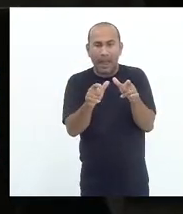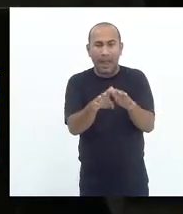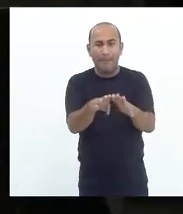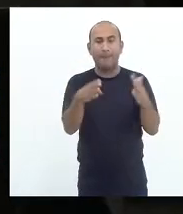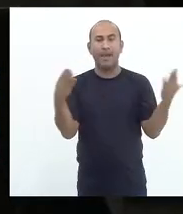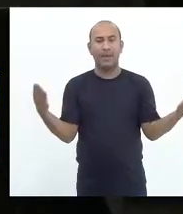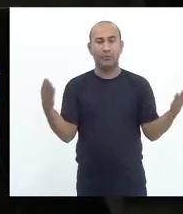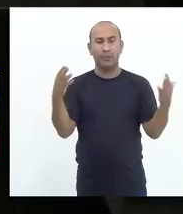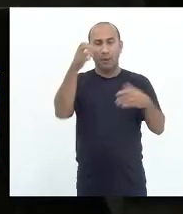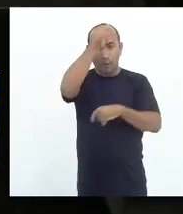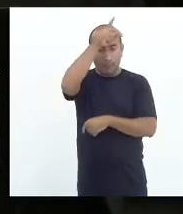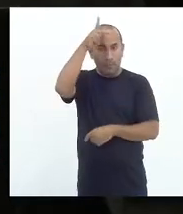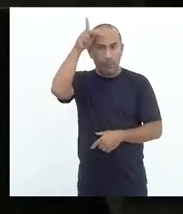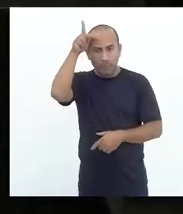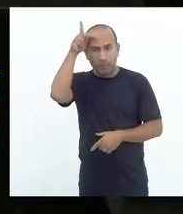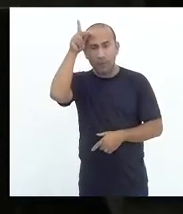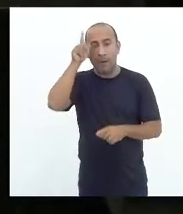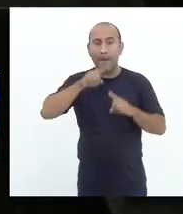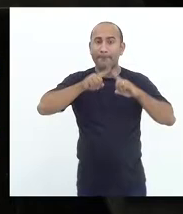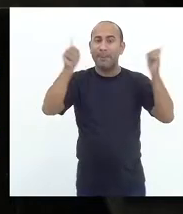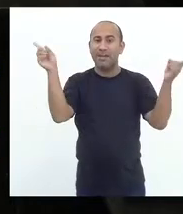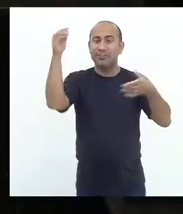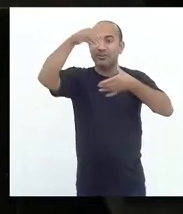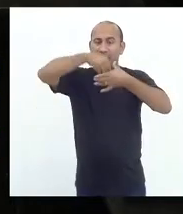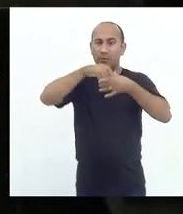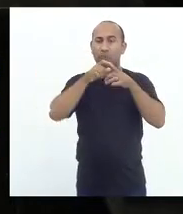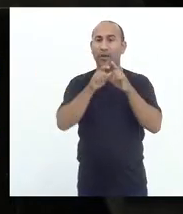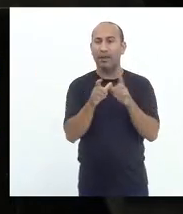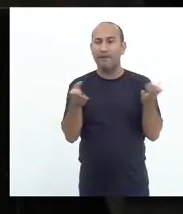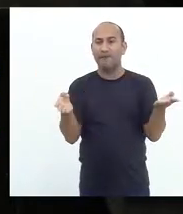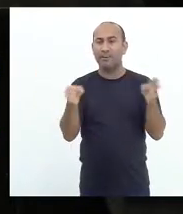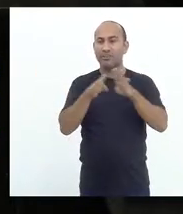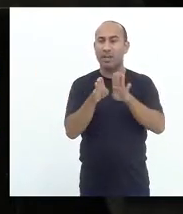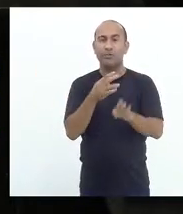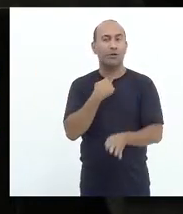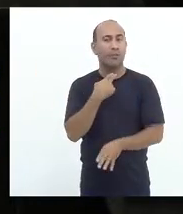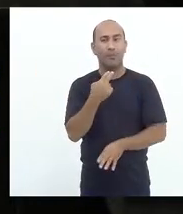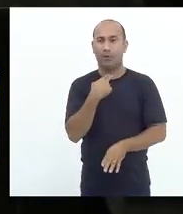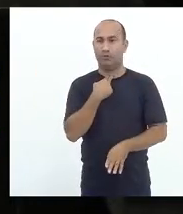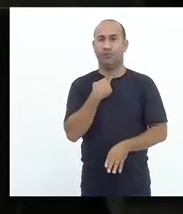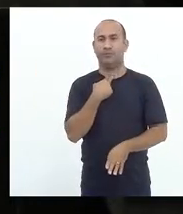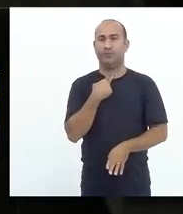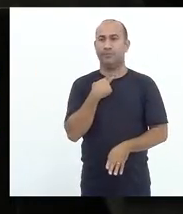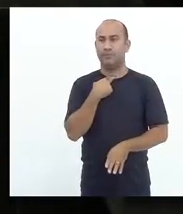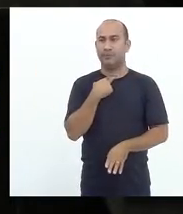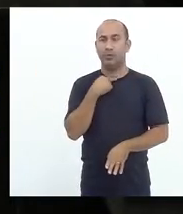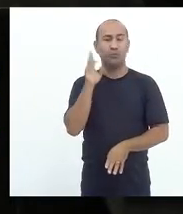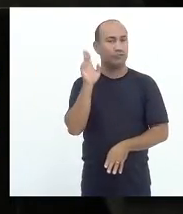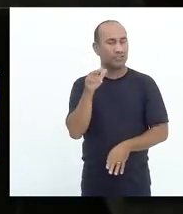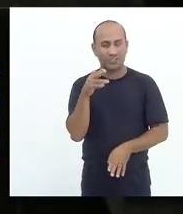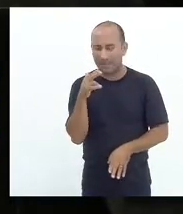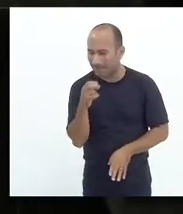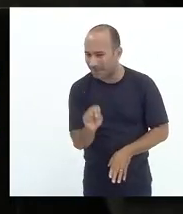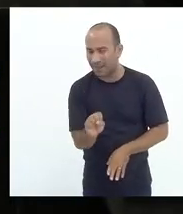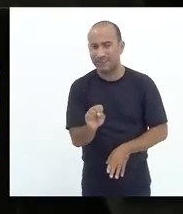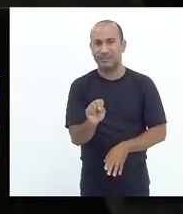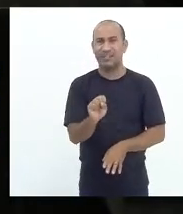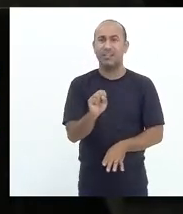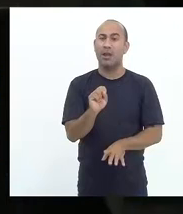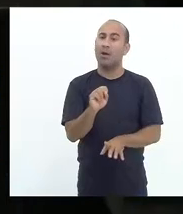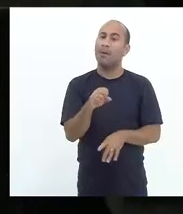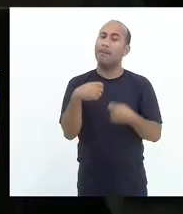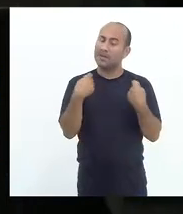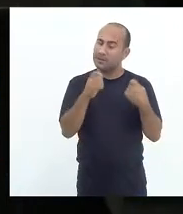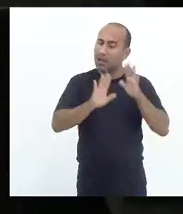em logradouros públicos, mas jamais em recintos fechados de uso coletivo, jamais, jamais. Né? Então é preciso